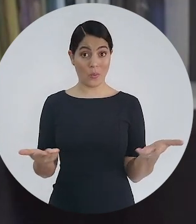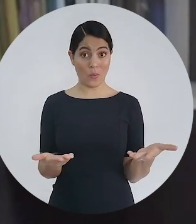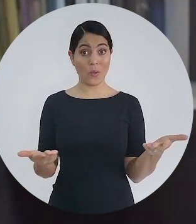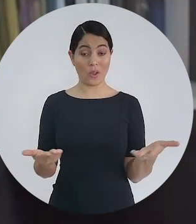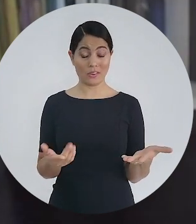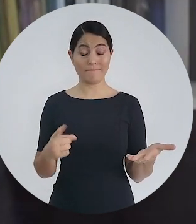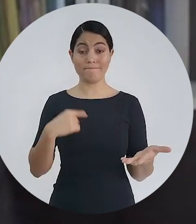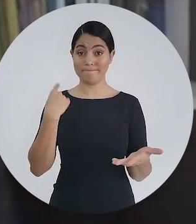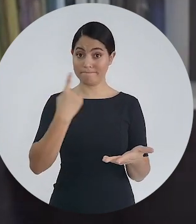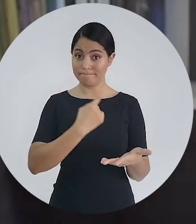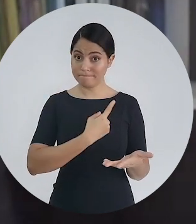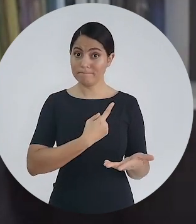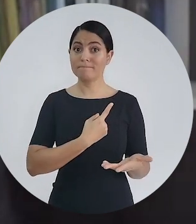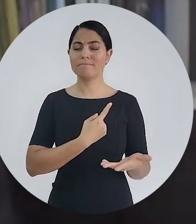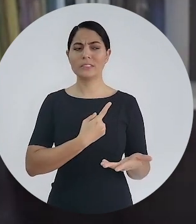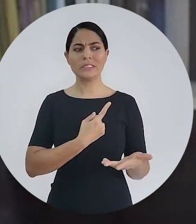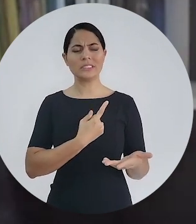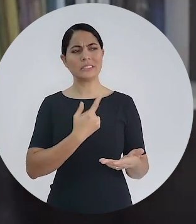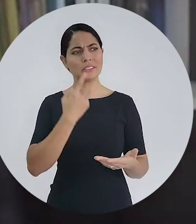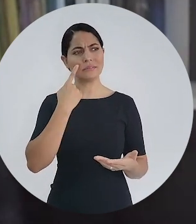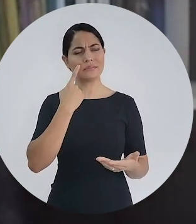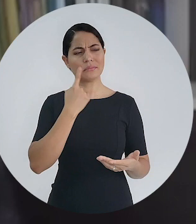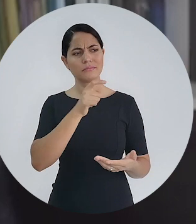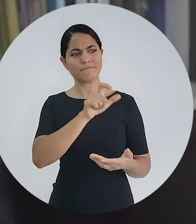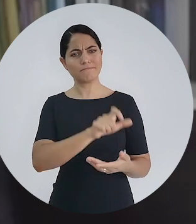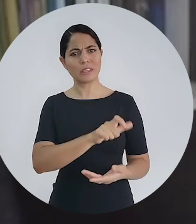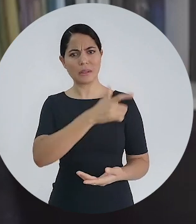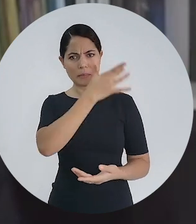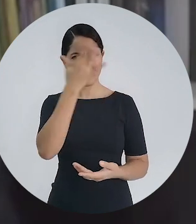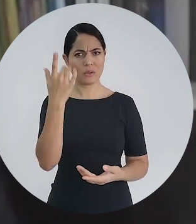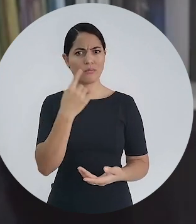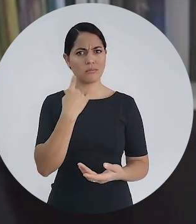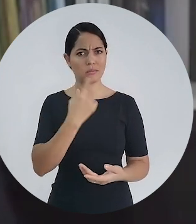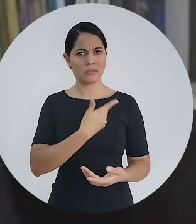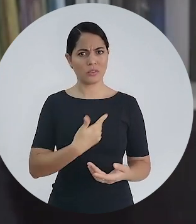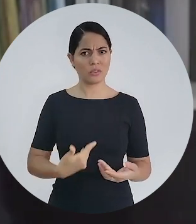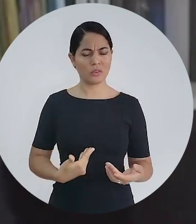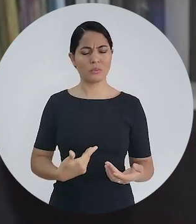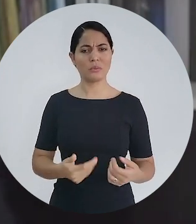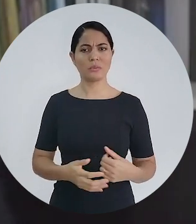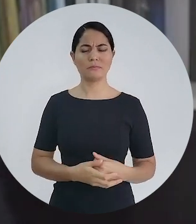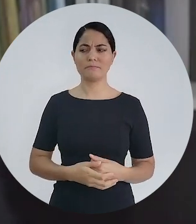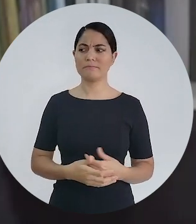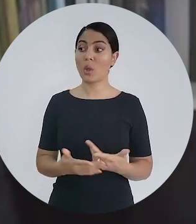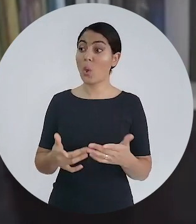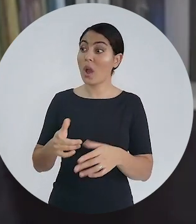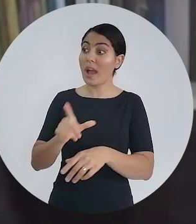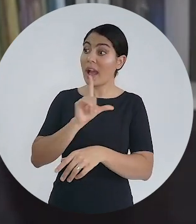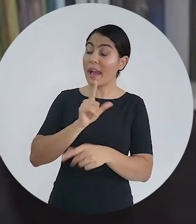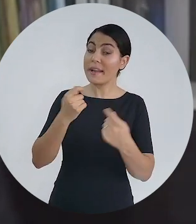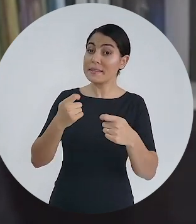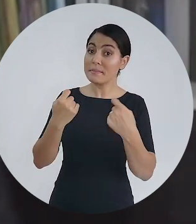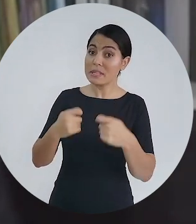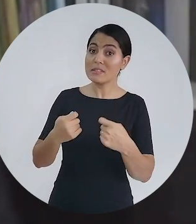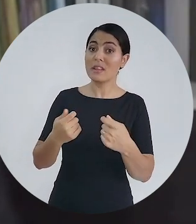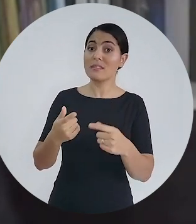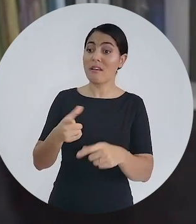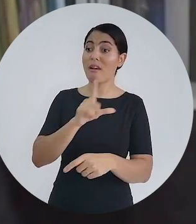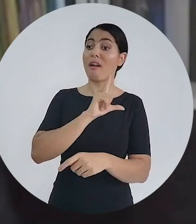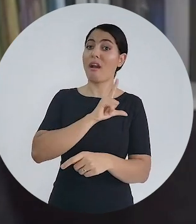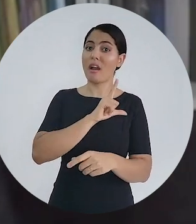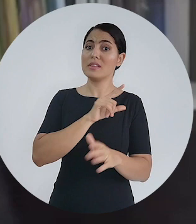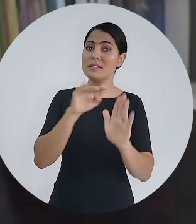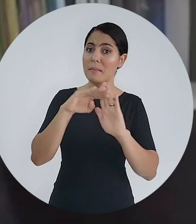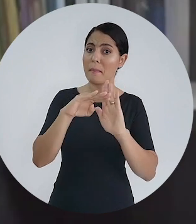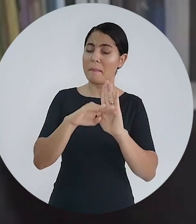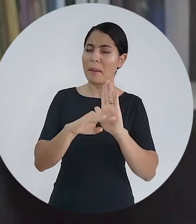que promotores antecipem as medidas da defesa. É um absurdo,